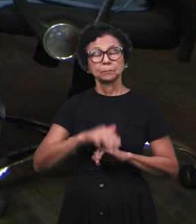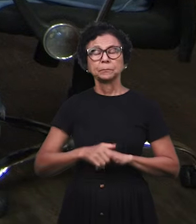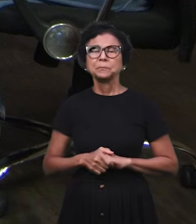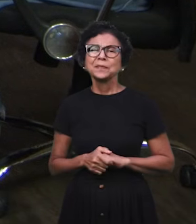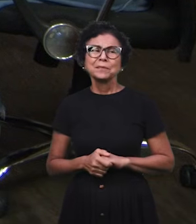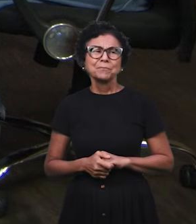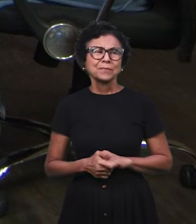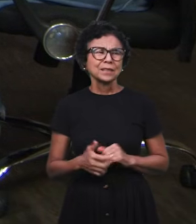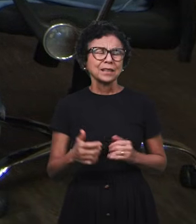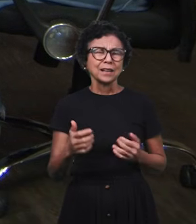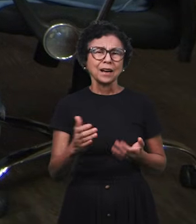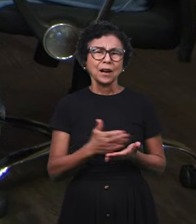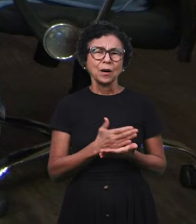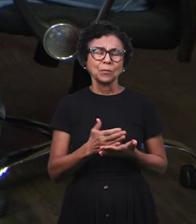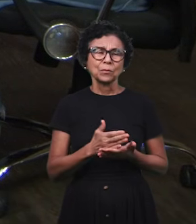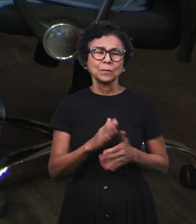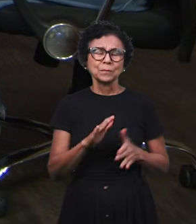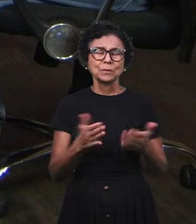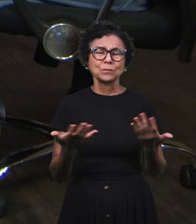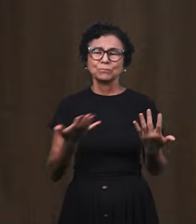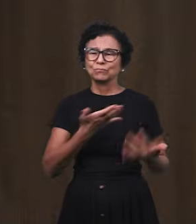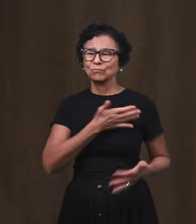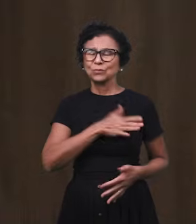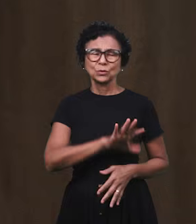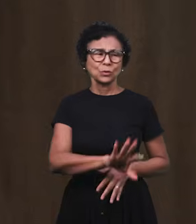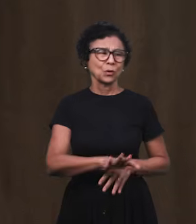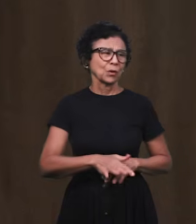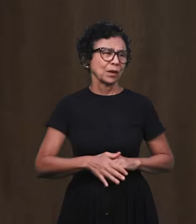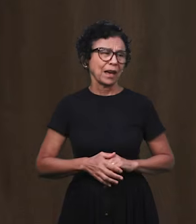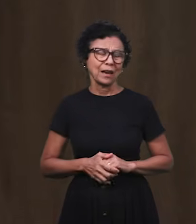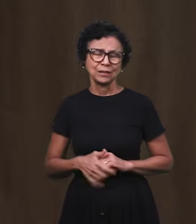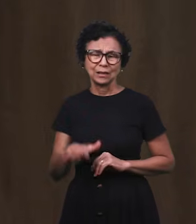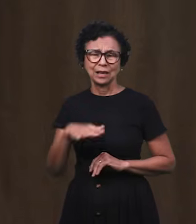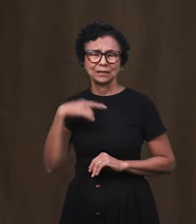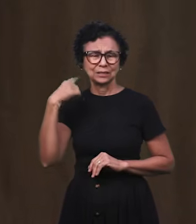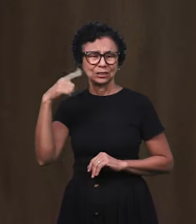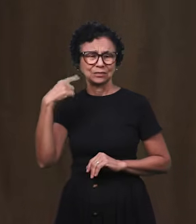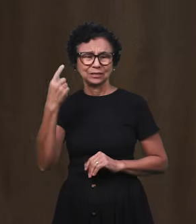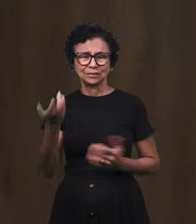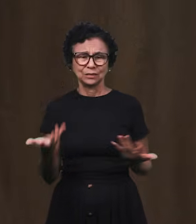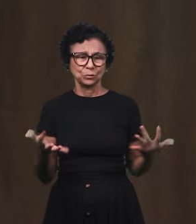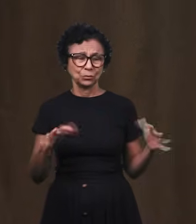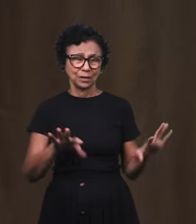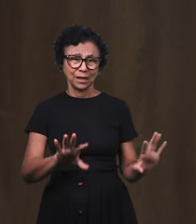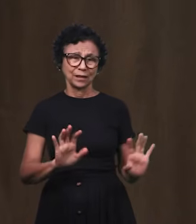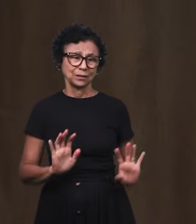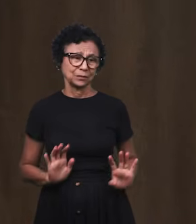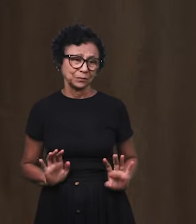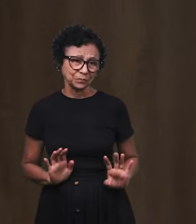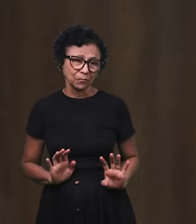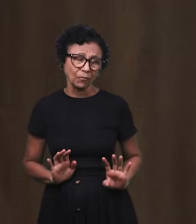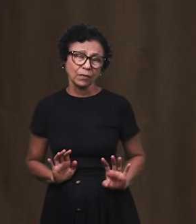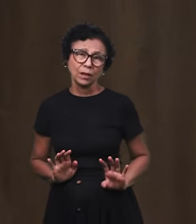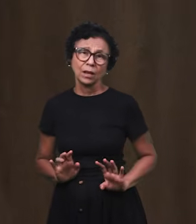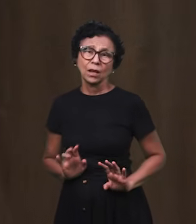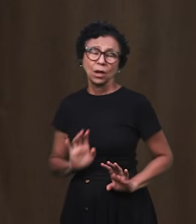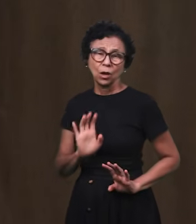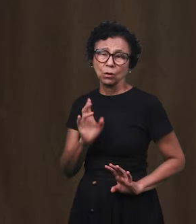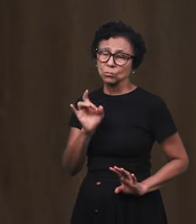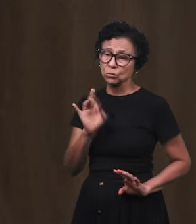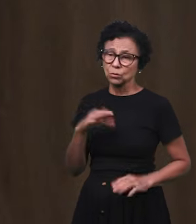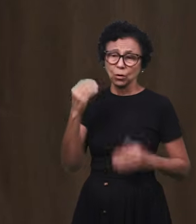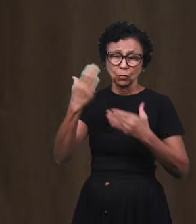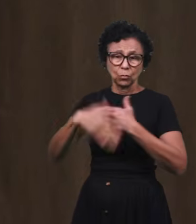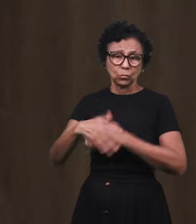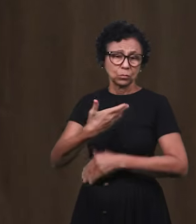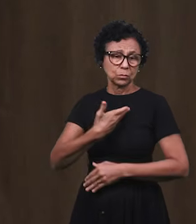mas querem prestar um concurso público. Né, quer estudar para ter uma estabilidade. Na grande maioria das vezes, quem estuda para concurso é porque está buscando